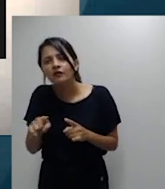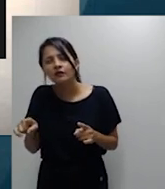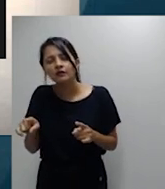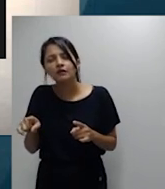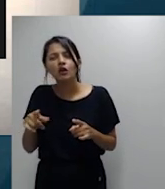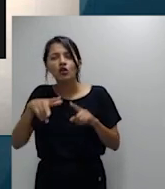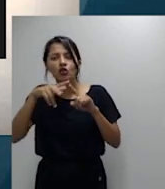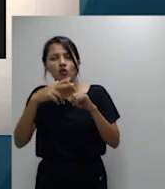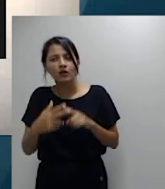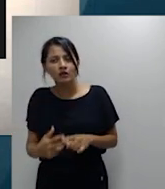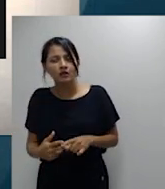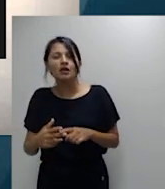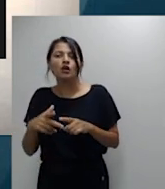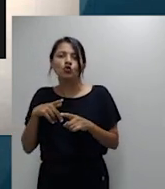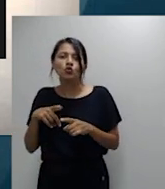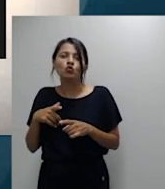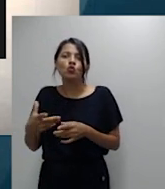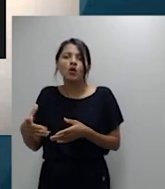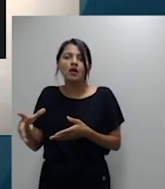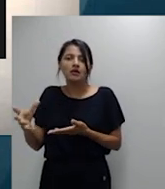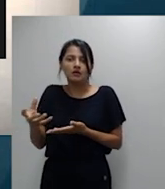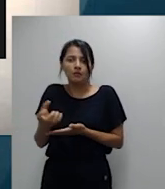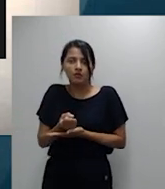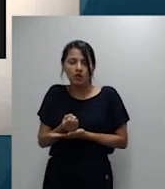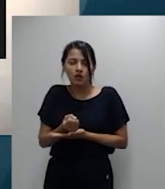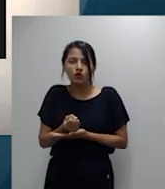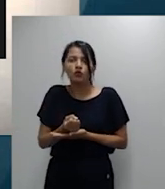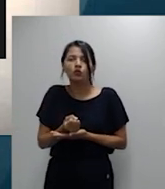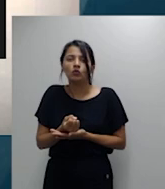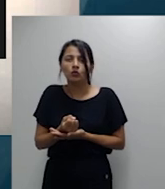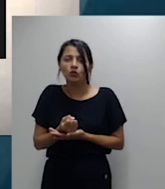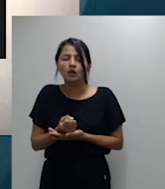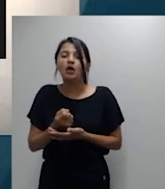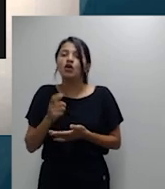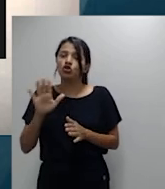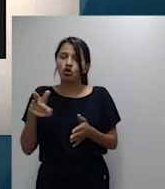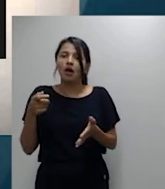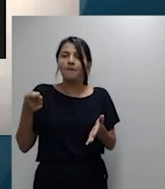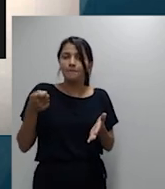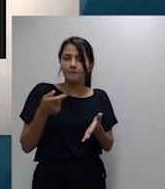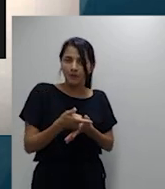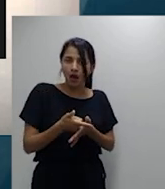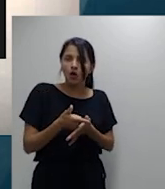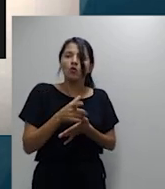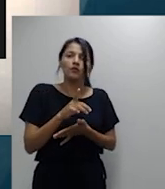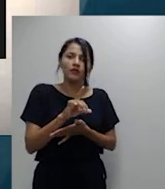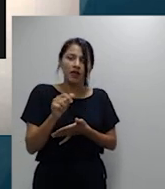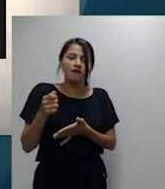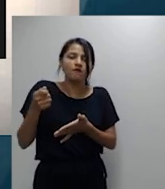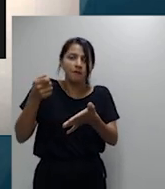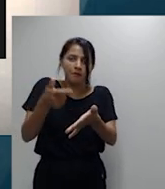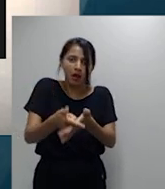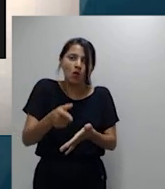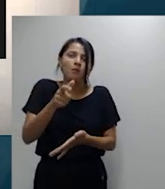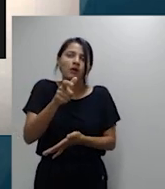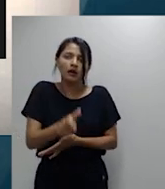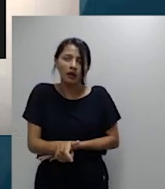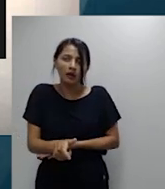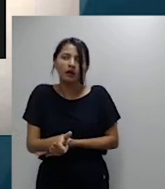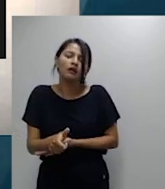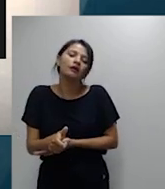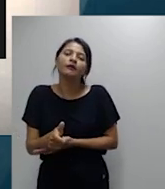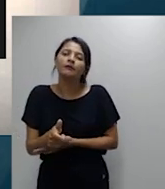gente não funciona recebimento as trevas e pisos foram pagos pelos Federal o erro aqui na boa-fé e